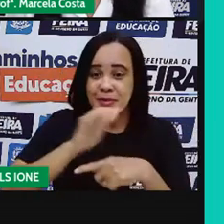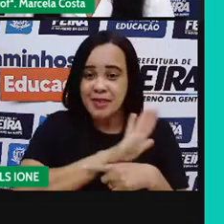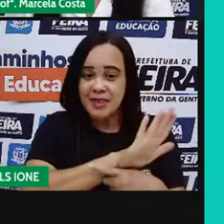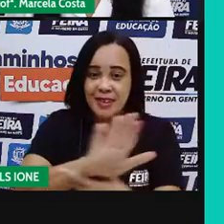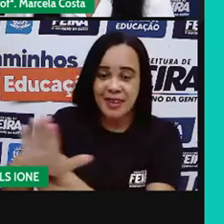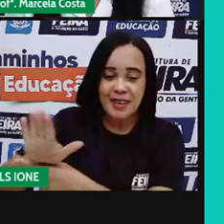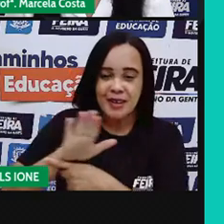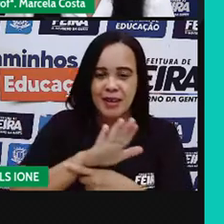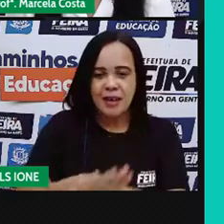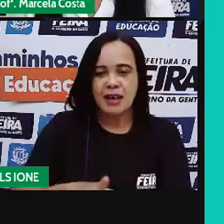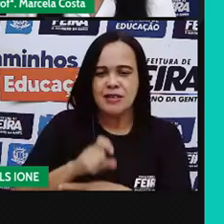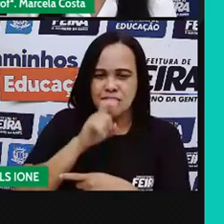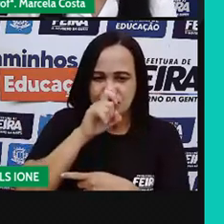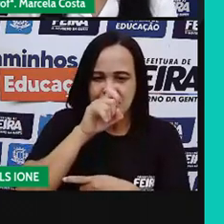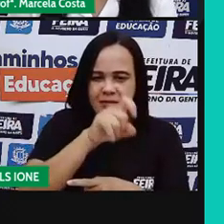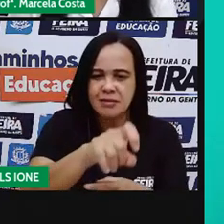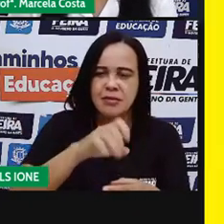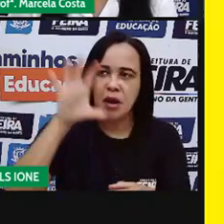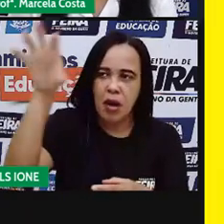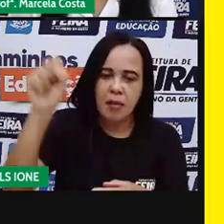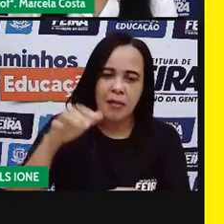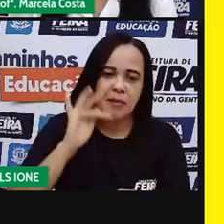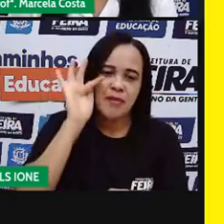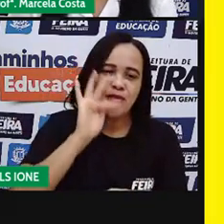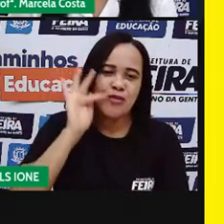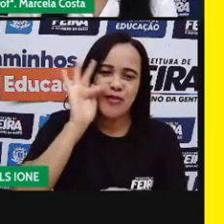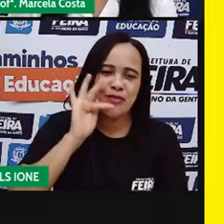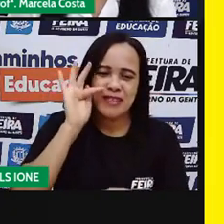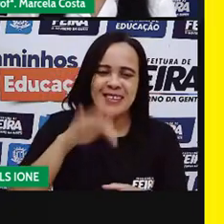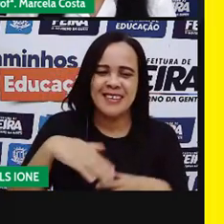um esquilo a colher nozes.